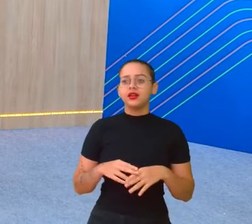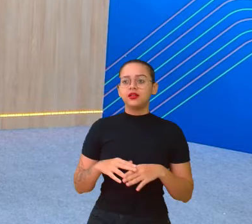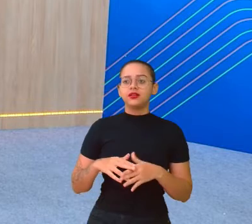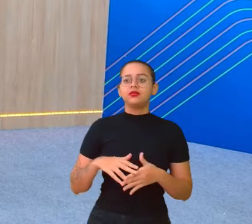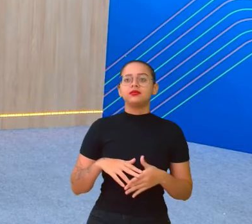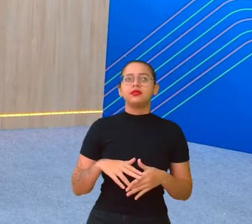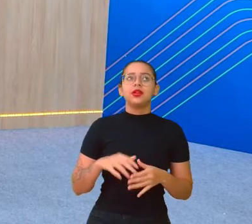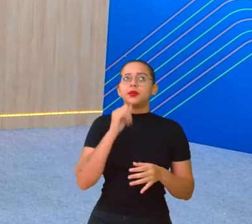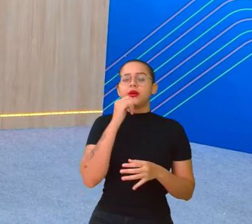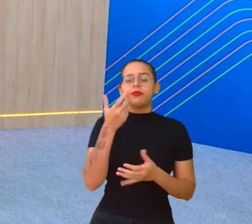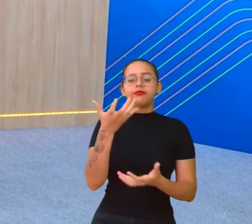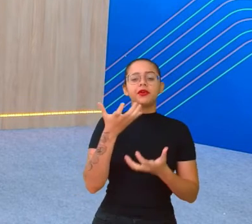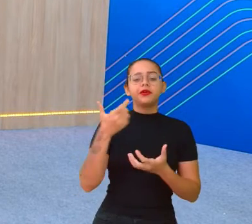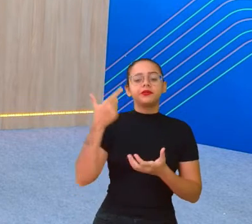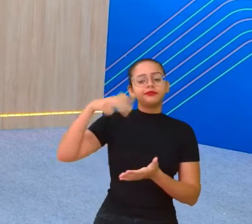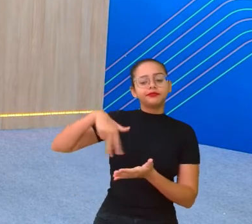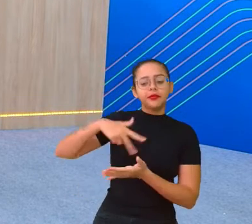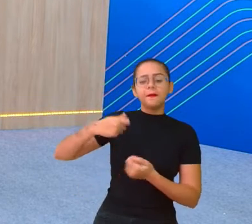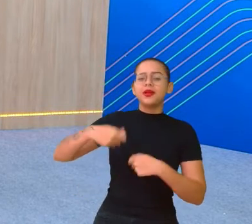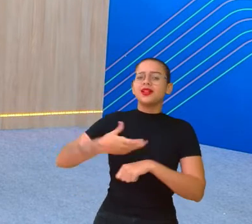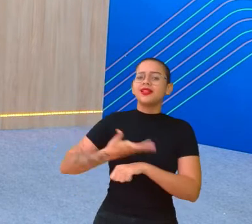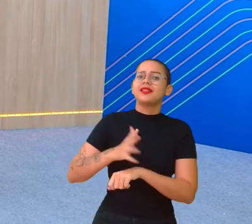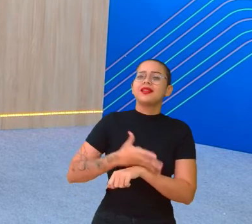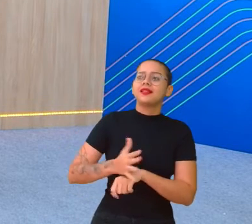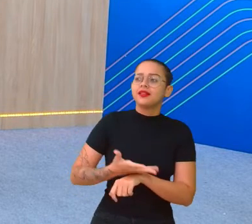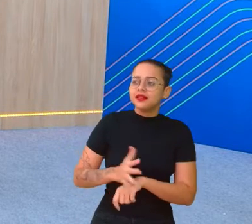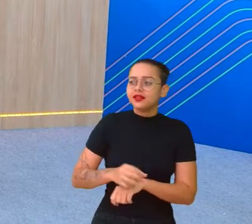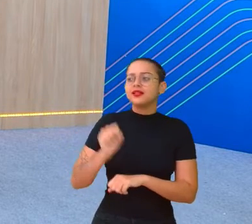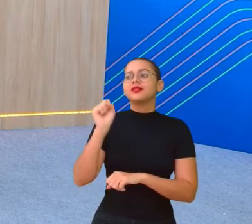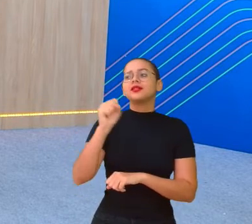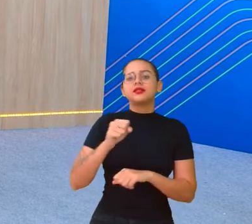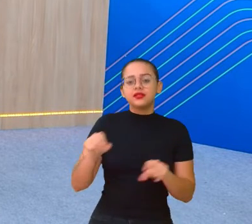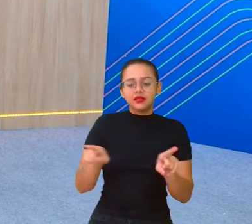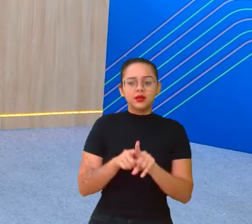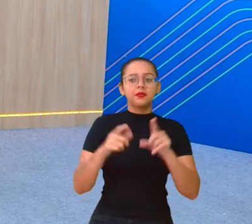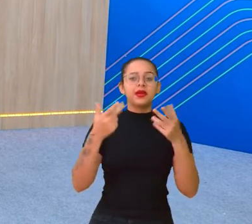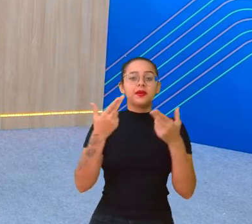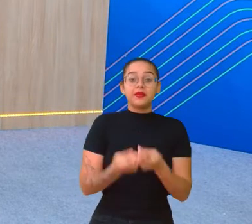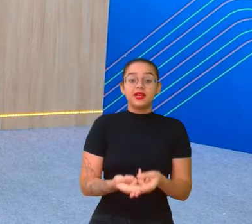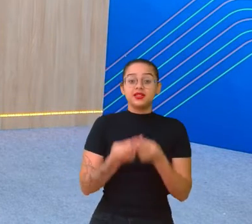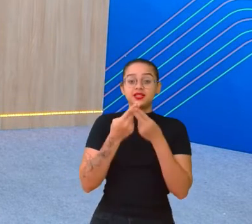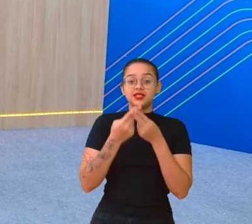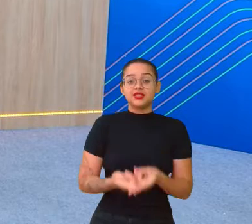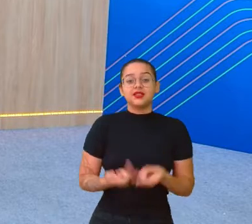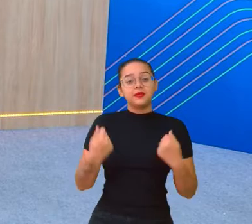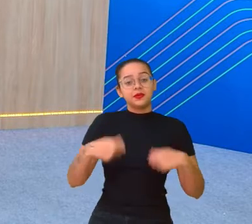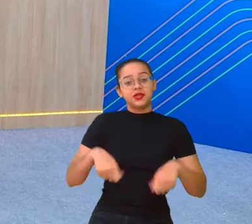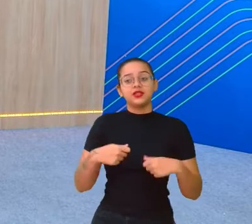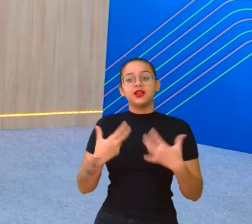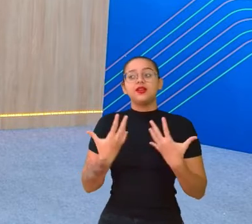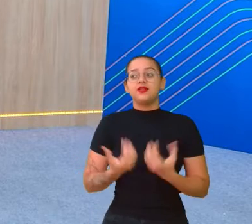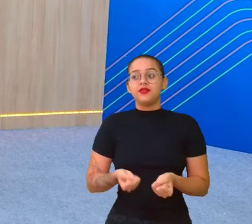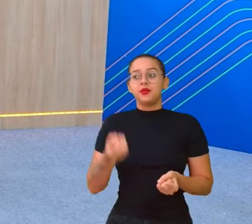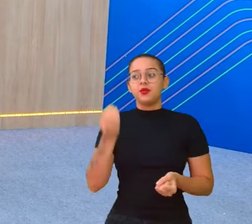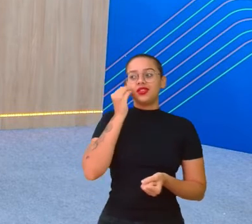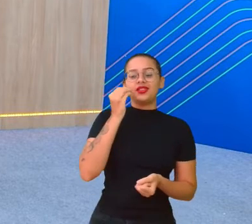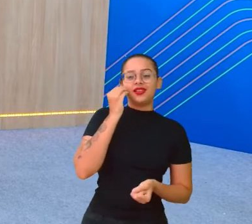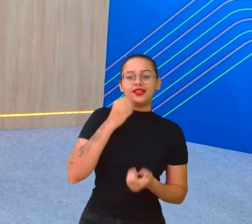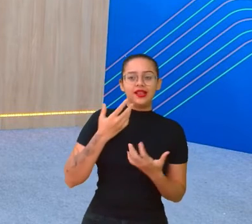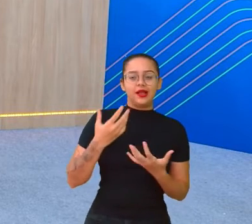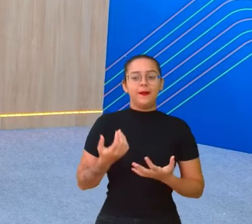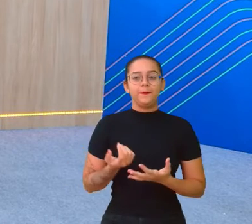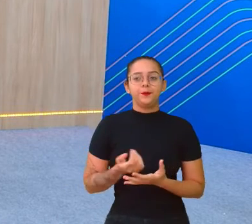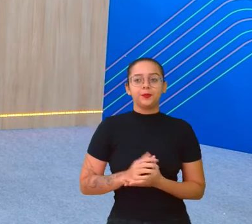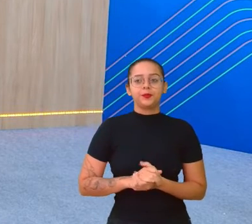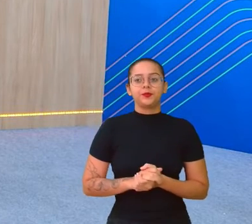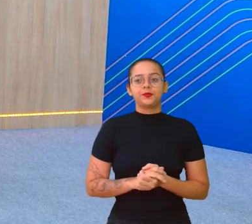bailarina, eu vou ter que treinar tantas horas por dia, vai ter que exercitar a paciência sim, Então, vamos tentar, minha gente, vamos